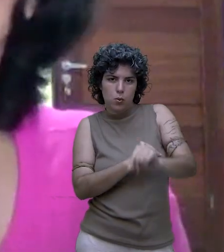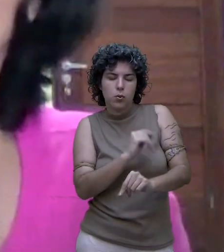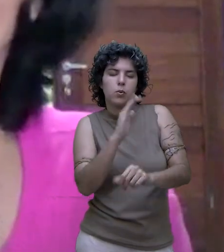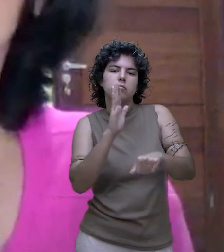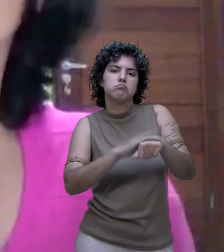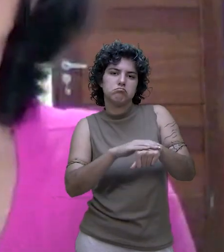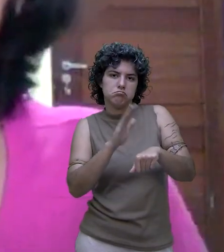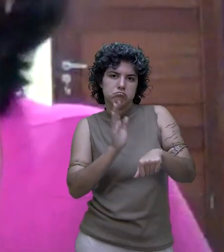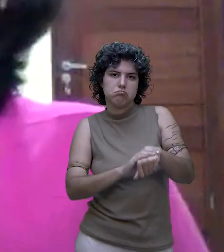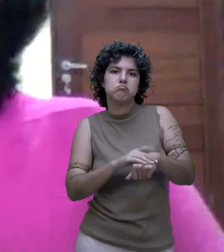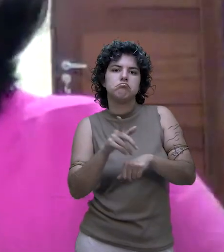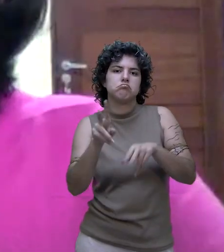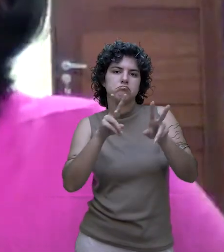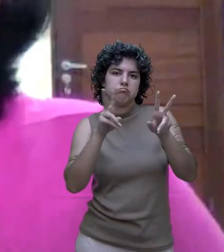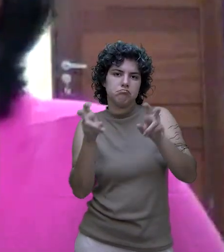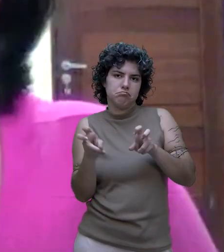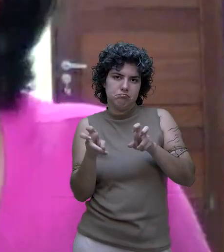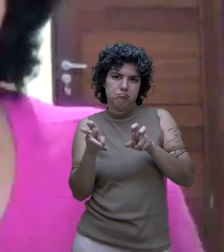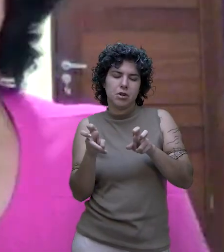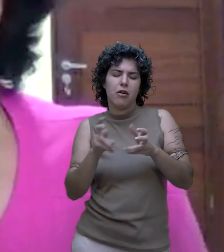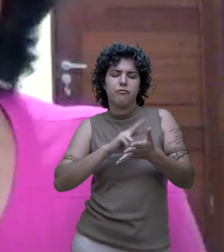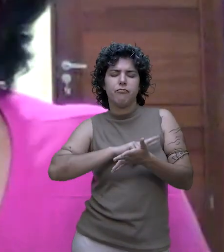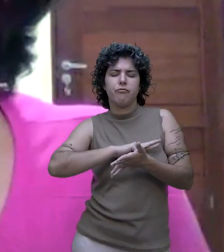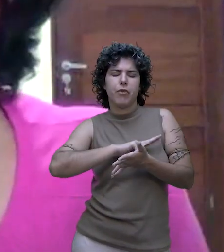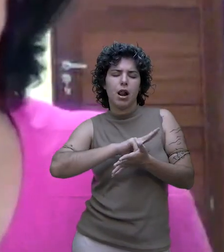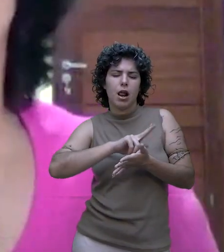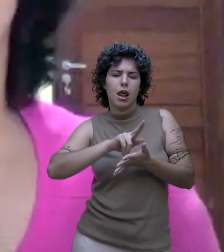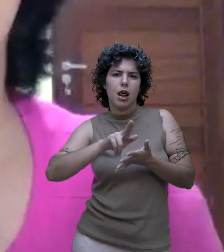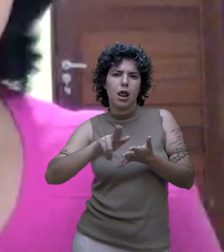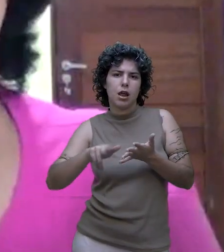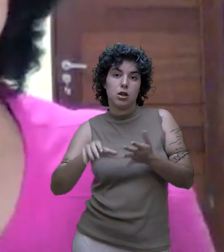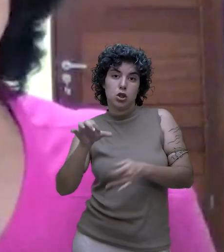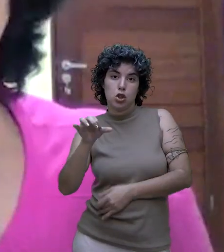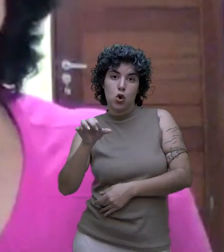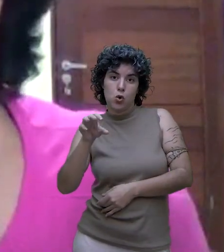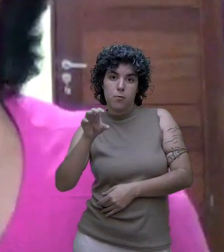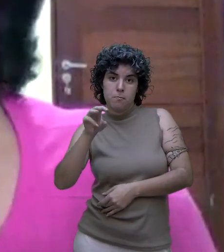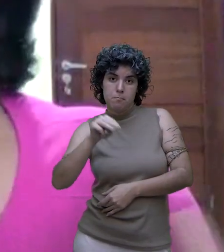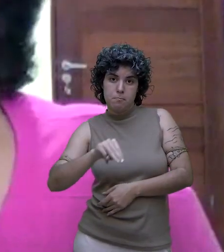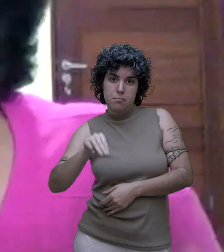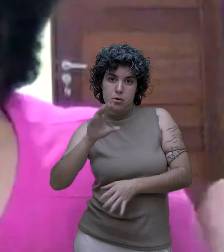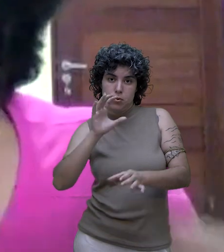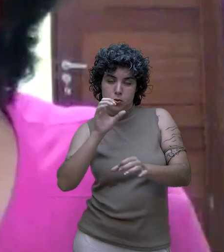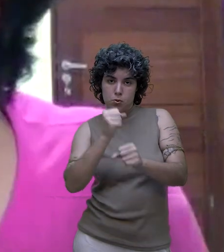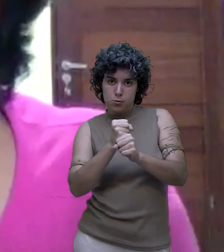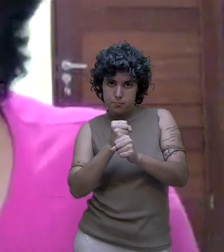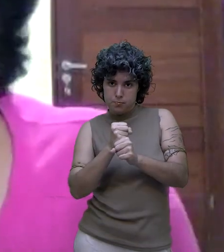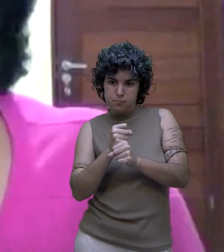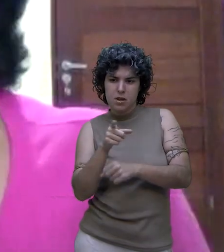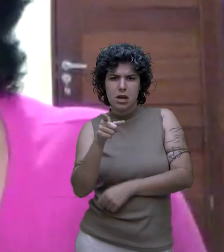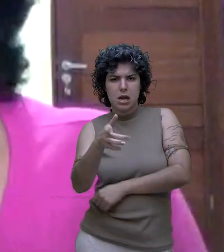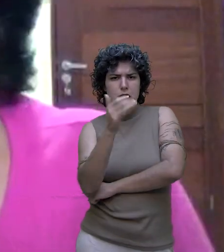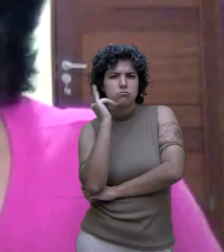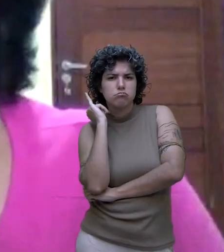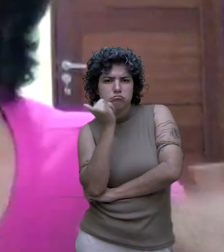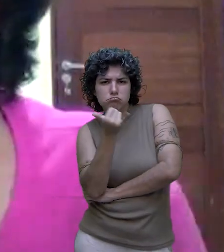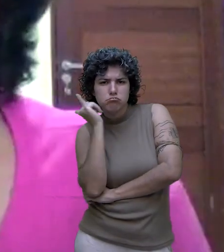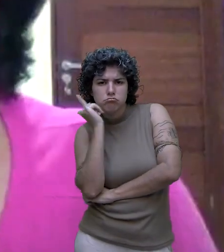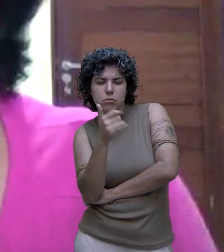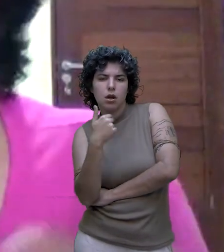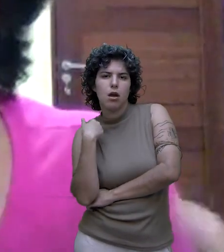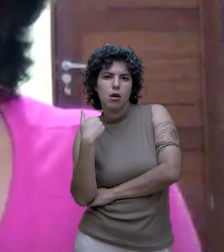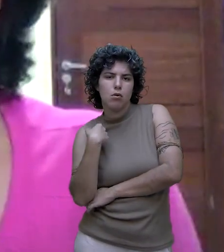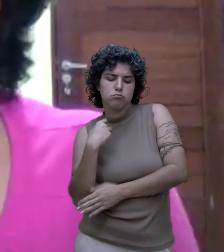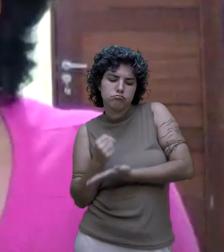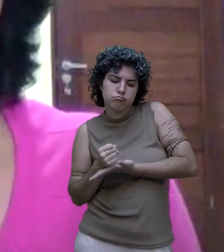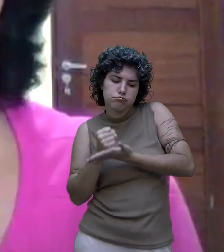aí são vários preconceitos que a gente fala em 9 minutos. E é eles que contam, desenvolvi o roteiro junto com eles, então